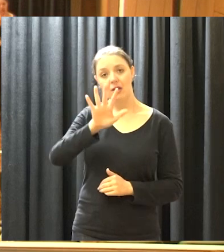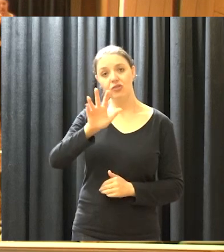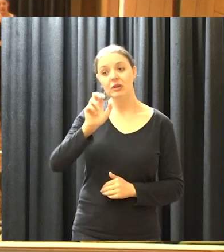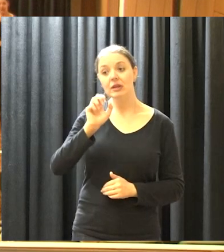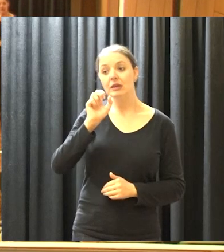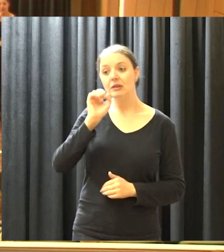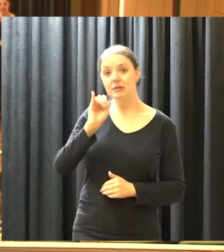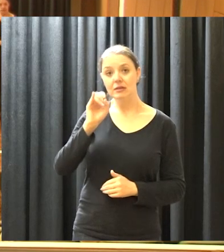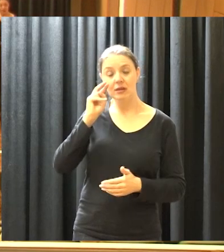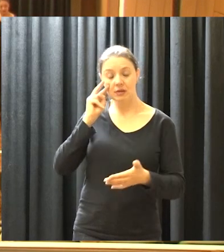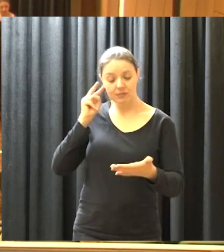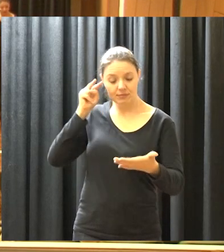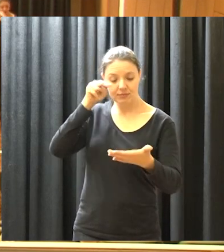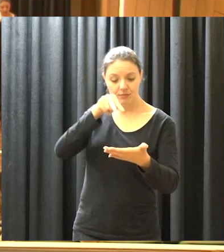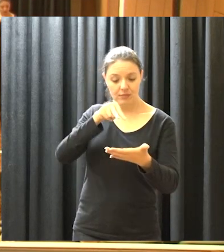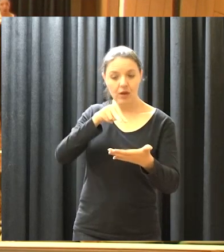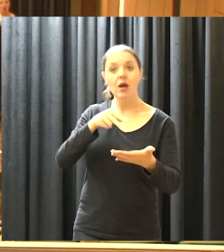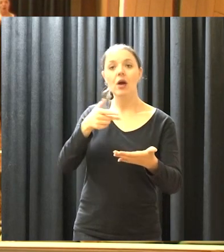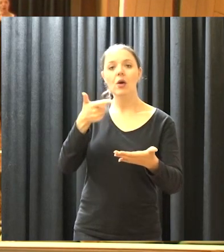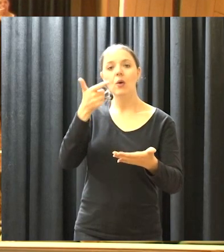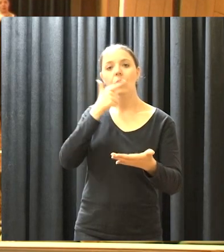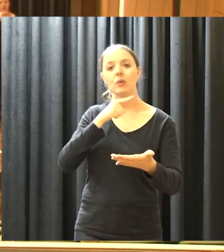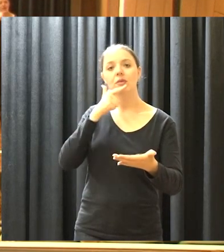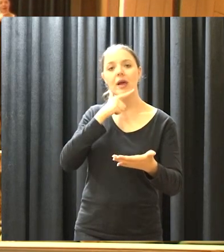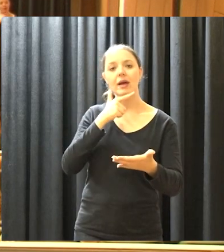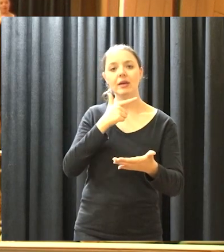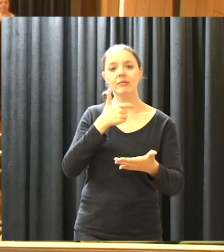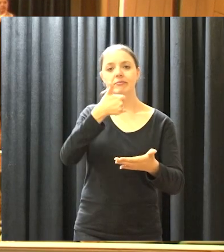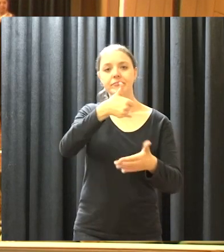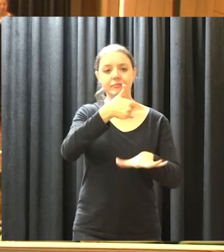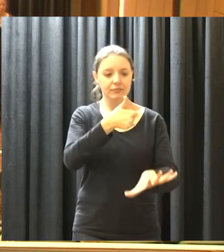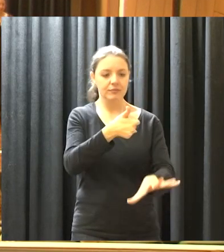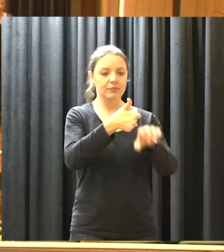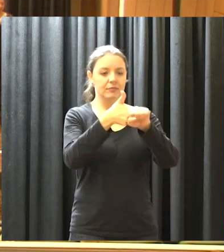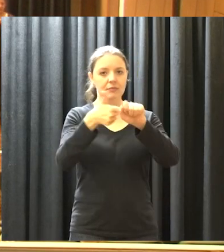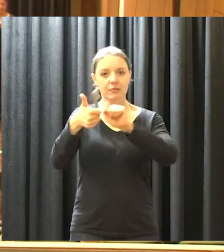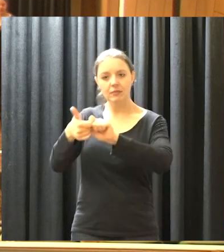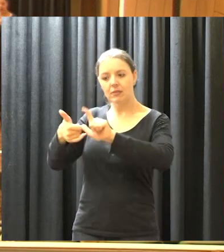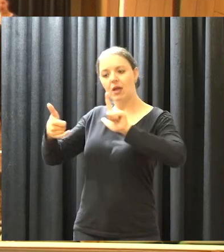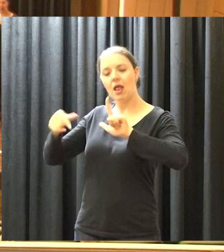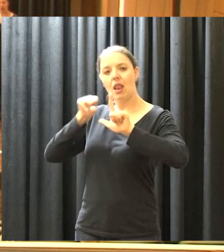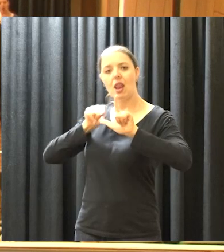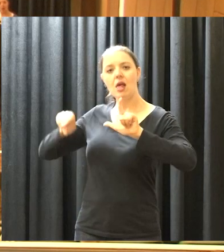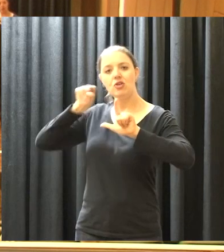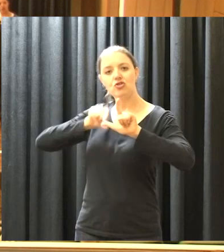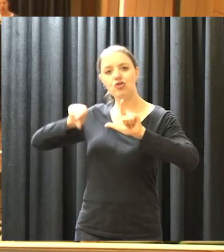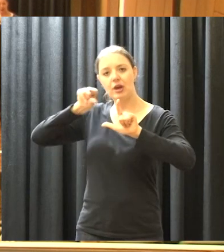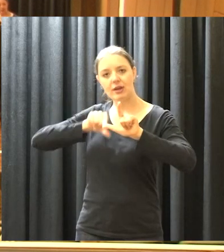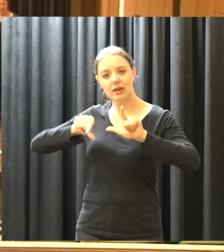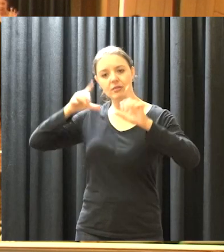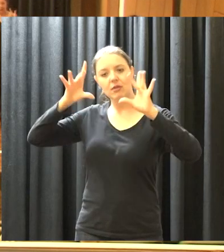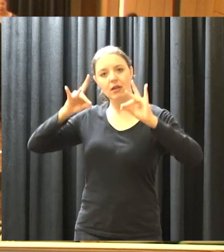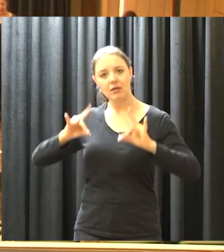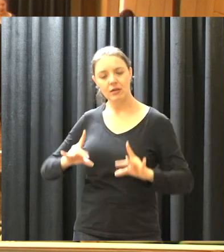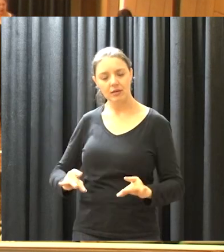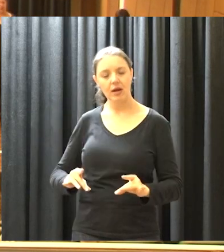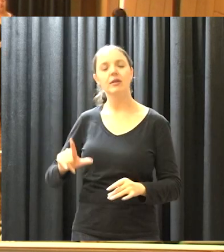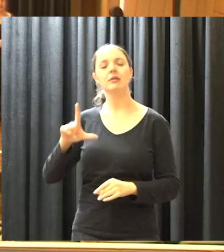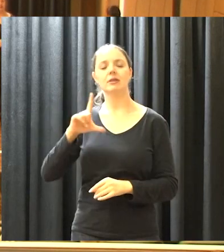em todo o e-book. Todas as imagens, todas as fotos têm uma legenda oculta em que elas são descritas. Assim